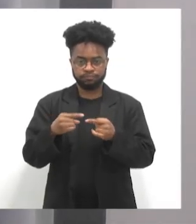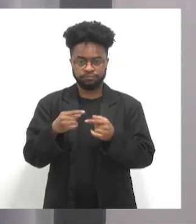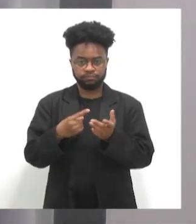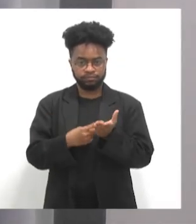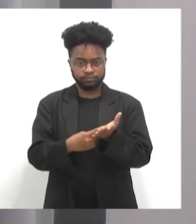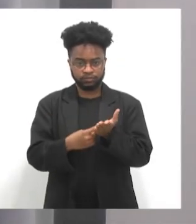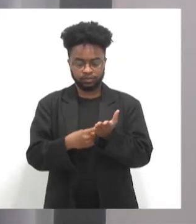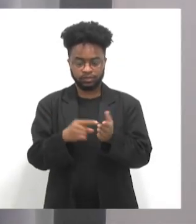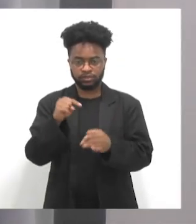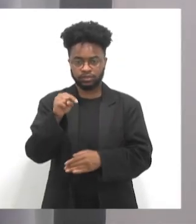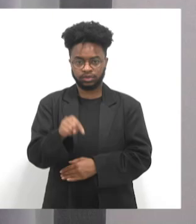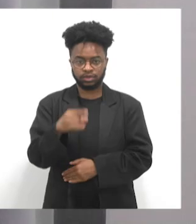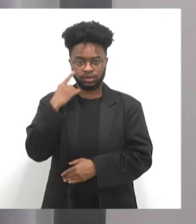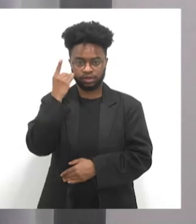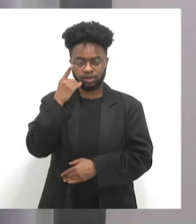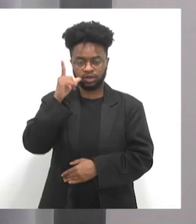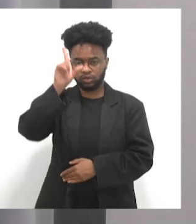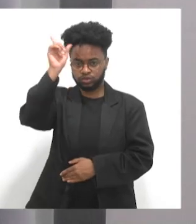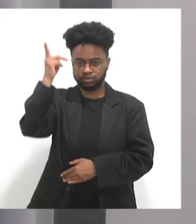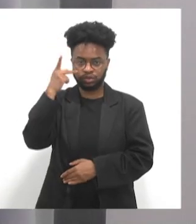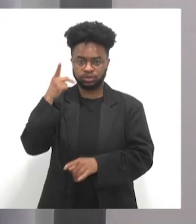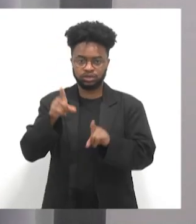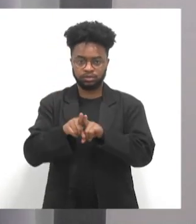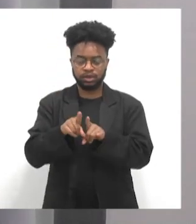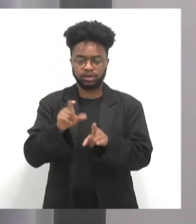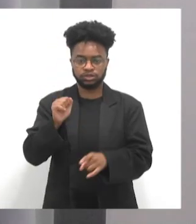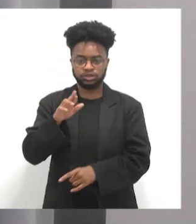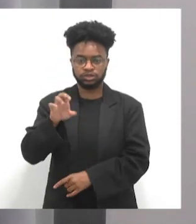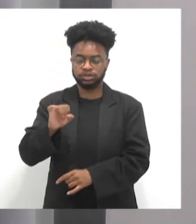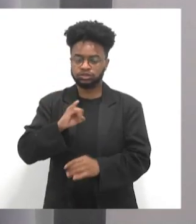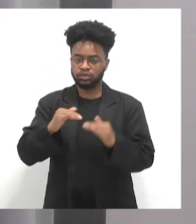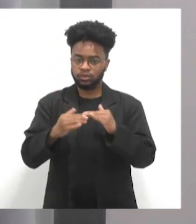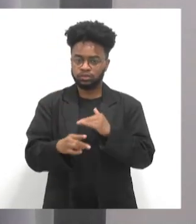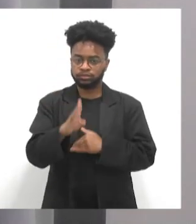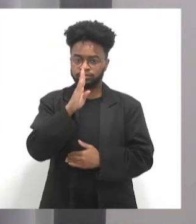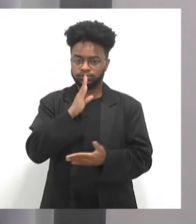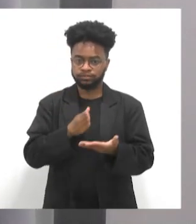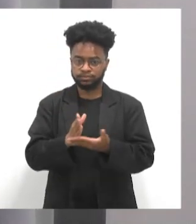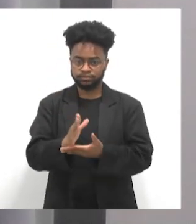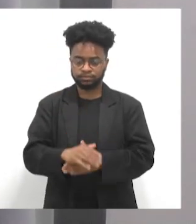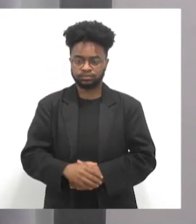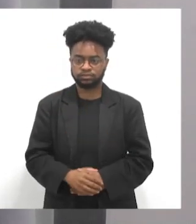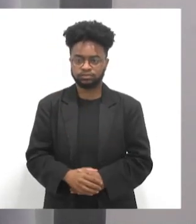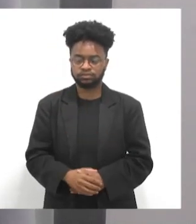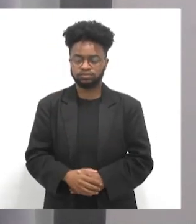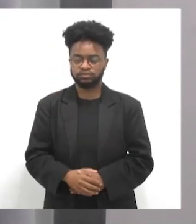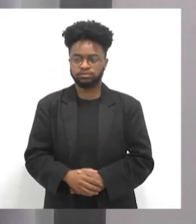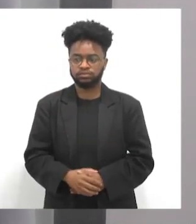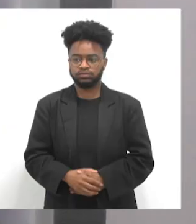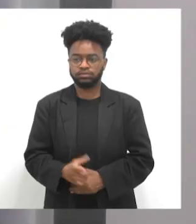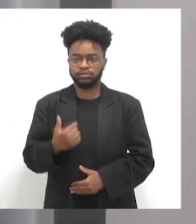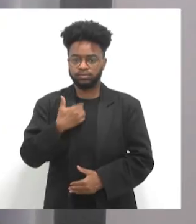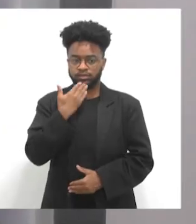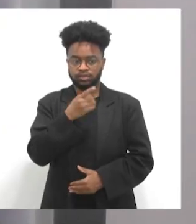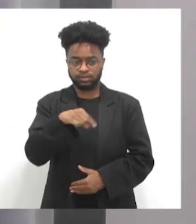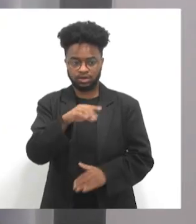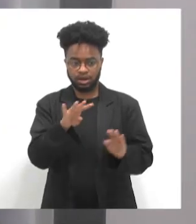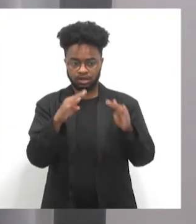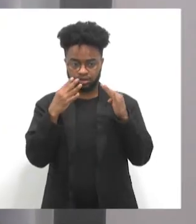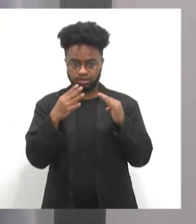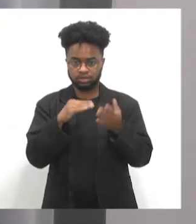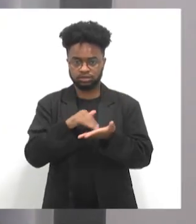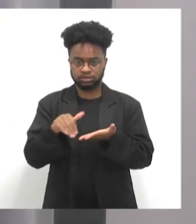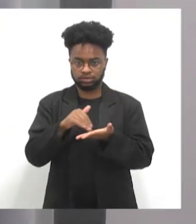estabelecido entre o deputado Luiz Paulo e o deputado Knoploch. Senhores que aprovam, permaneçam como estão, aprovado. Então, vamos pedir a atenção aí da secretaria